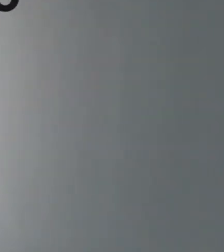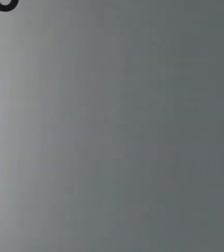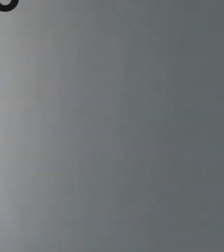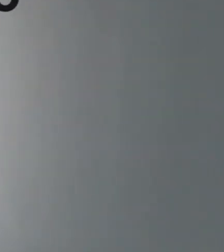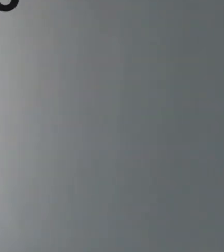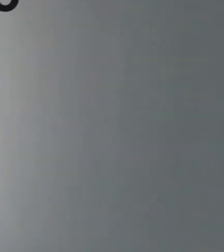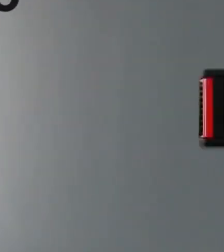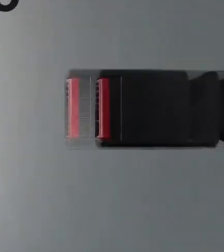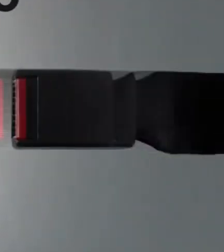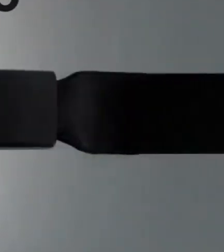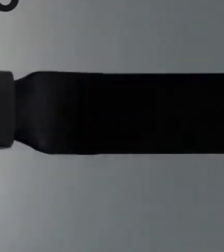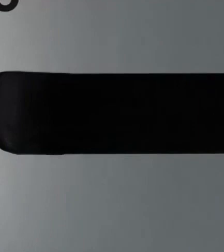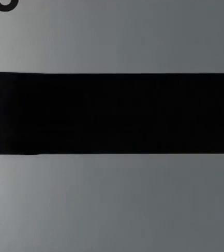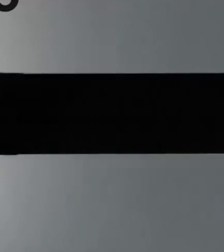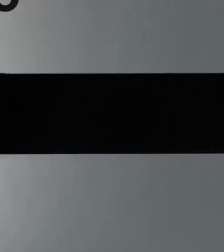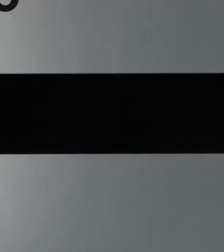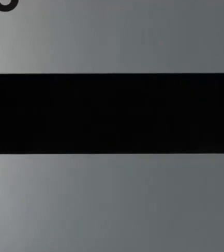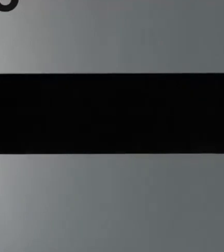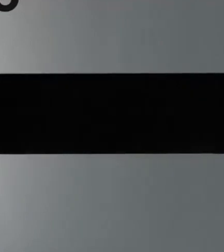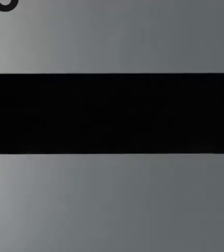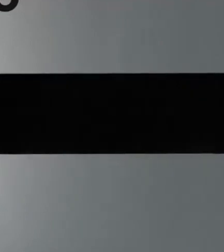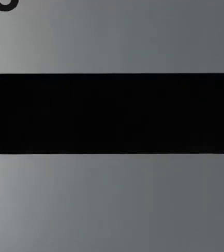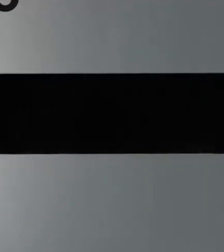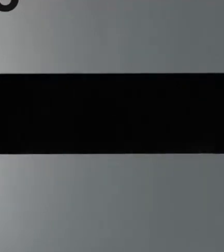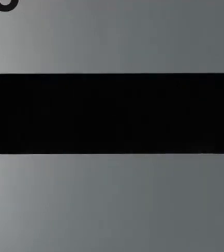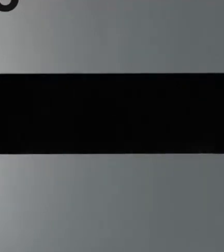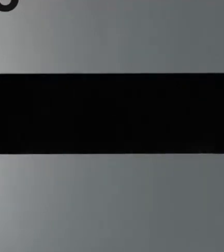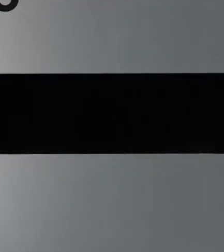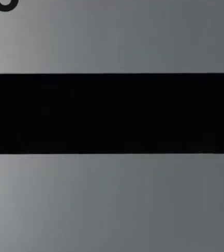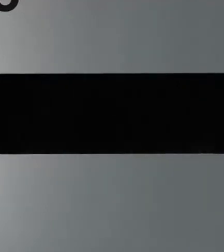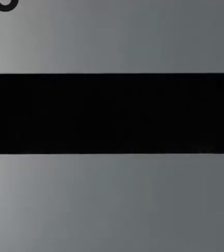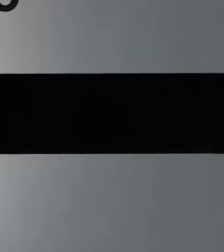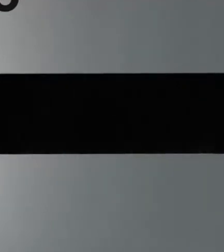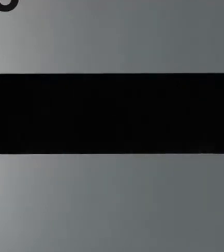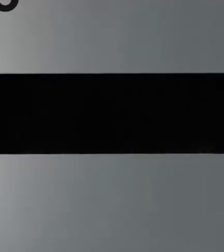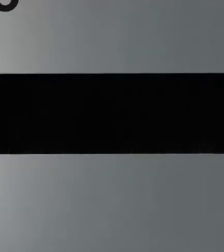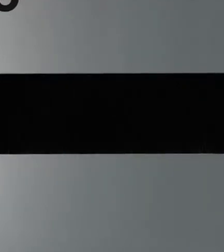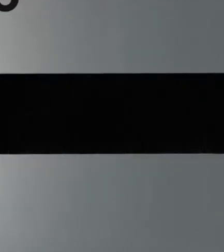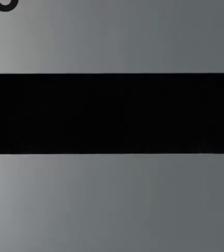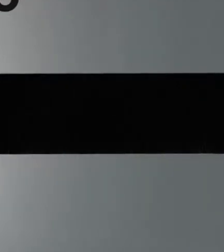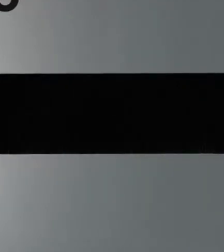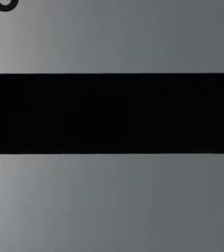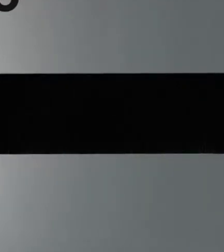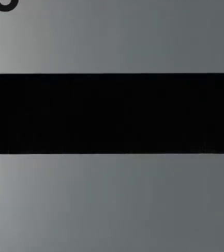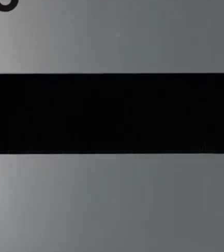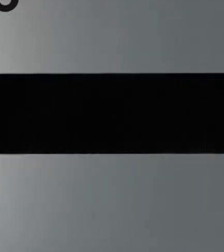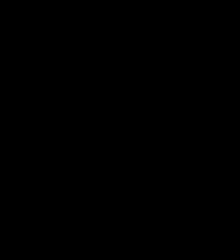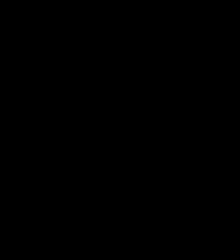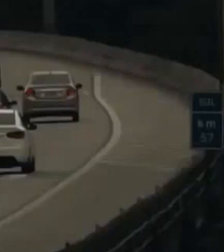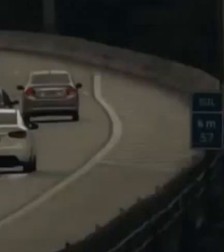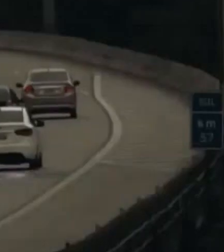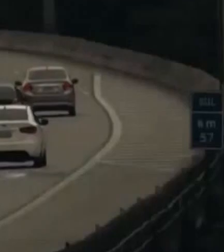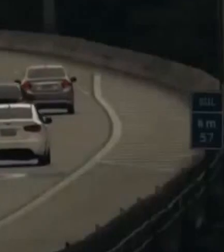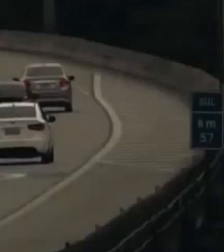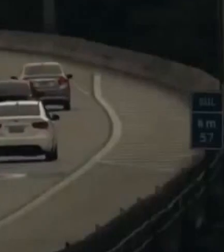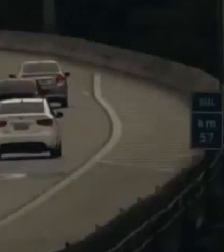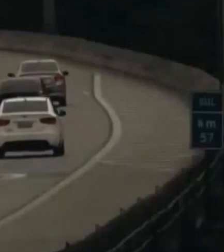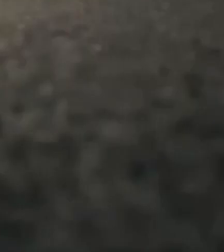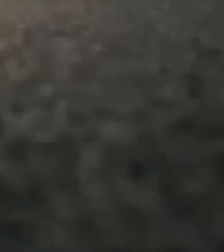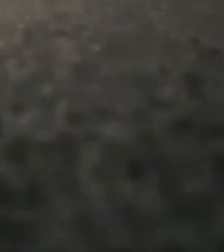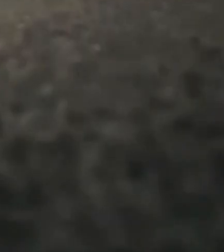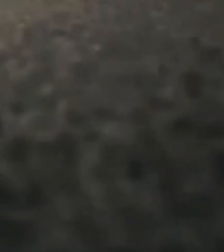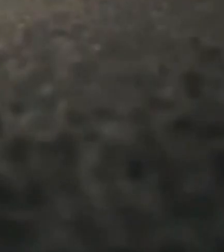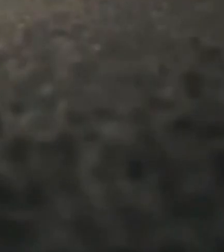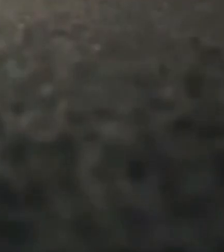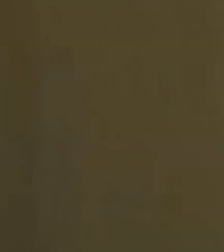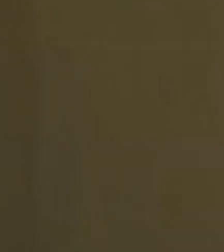preferência. Artesp, mais segurança nas rodovias. Governo do Estado de São Paulo. O governo